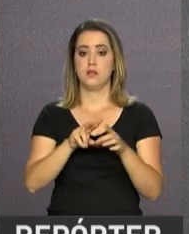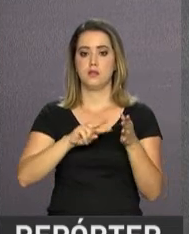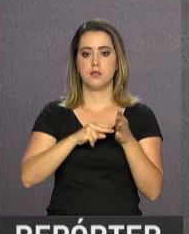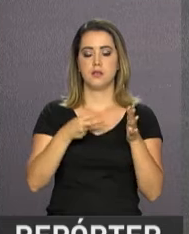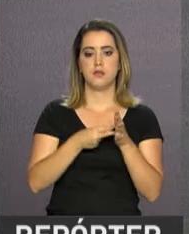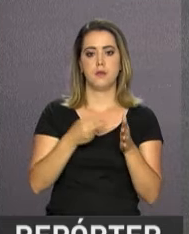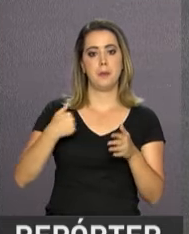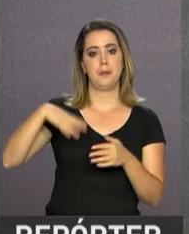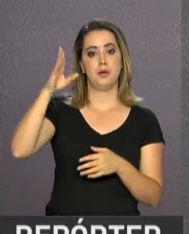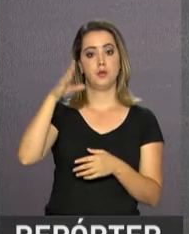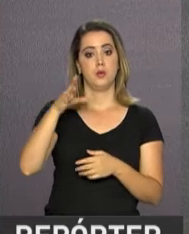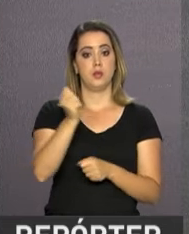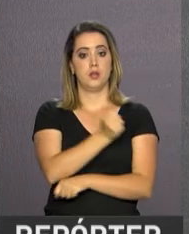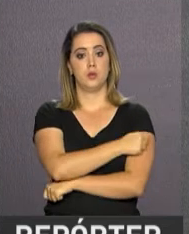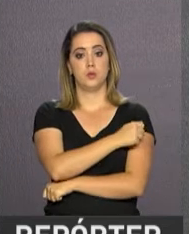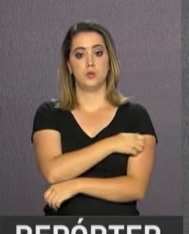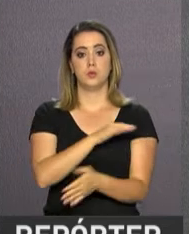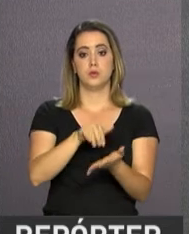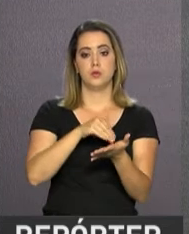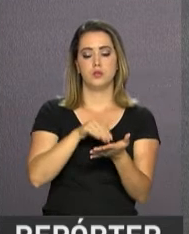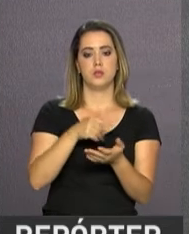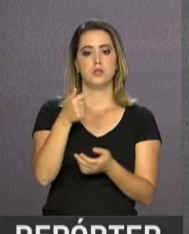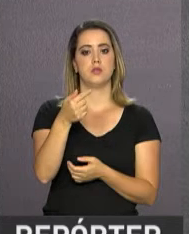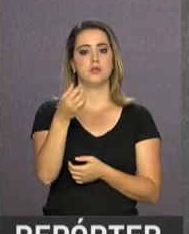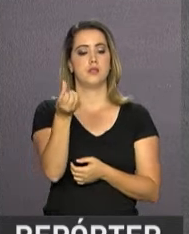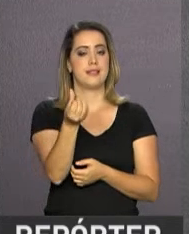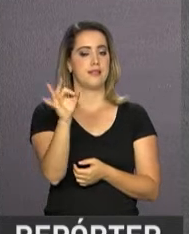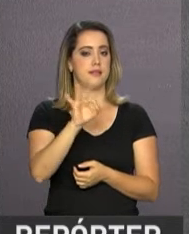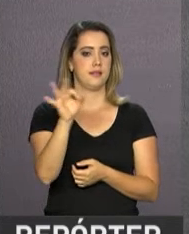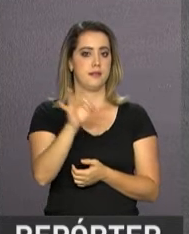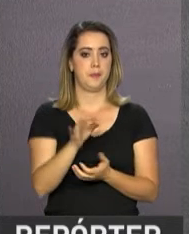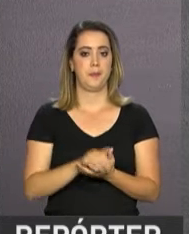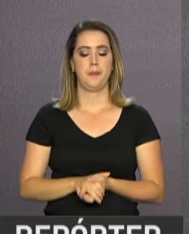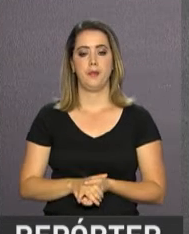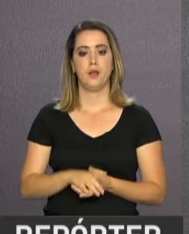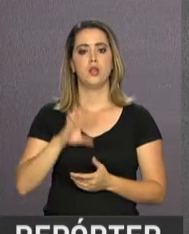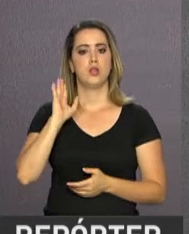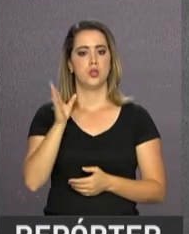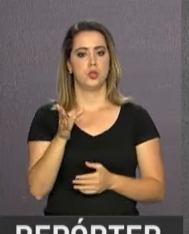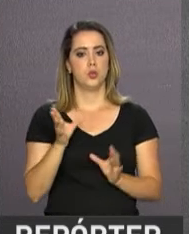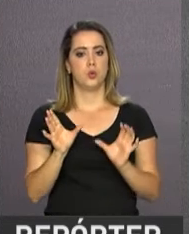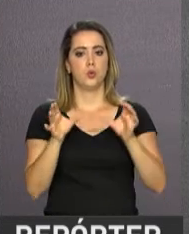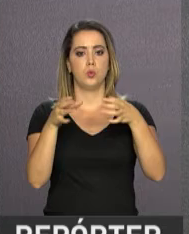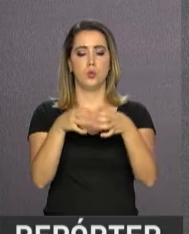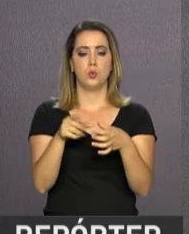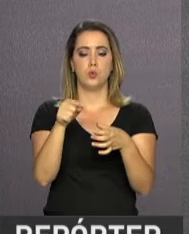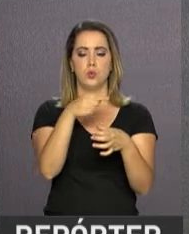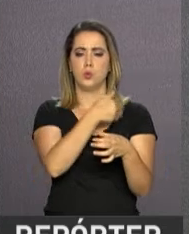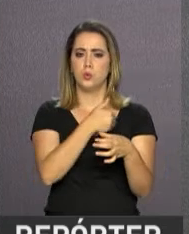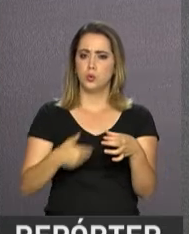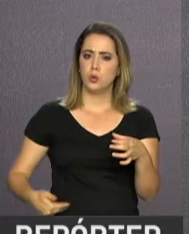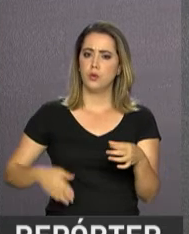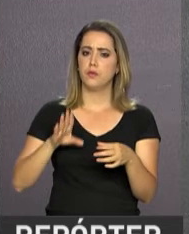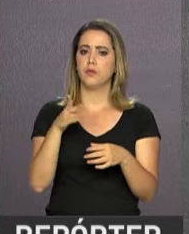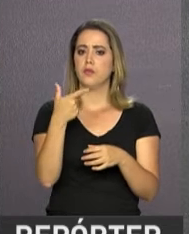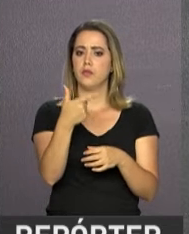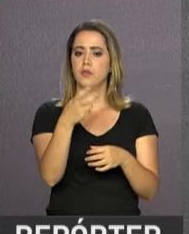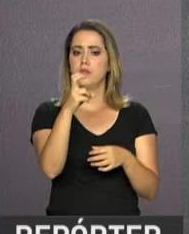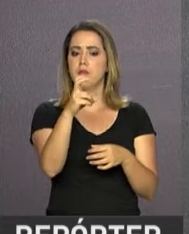maior número de alunos matriculados cerca de 76% já as instituições de ensino público registram quase